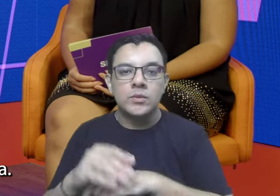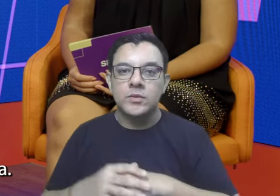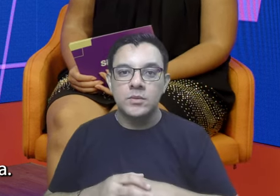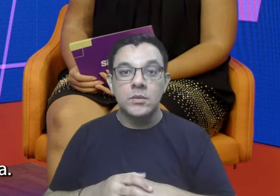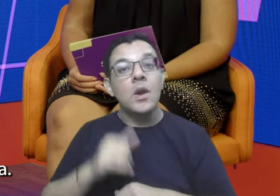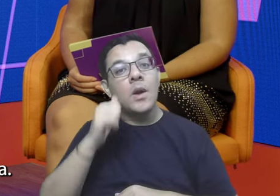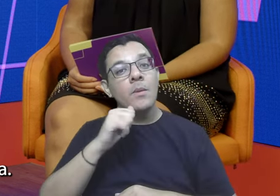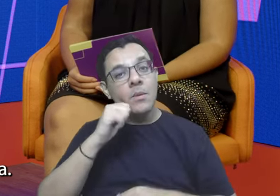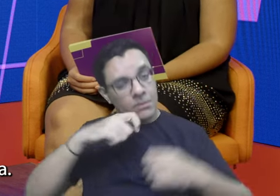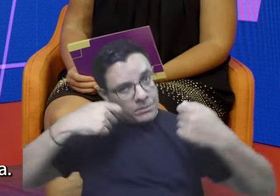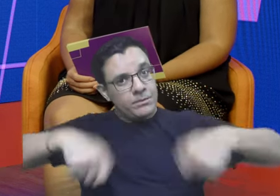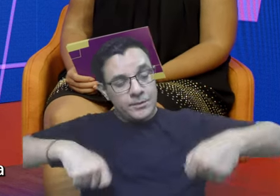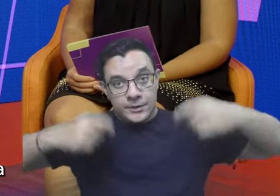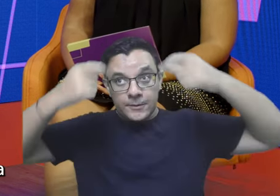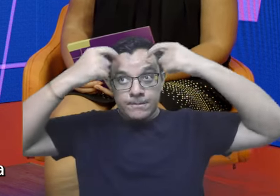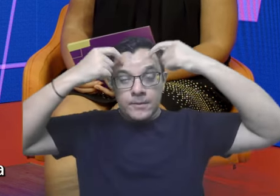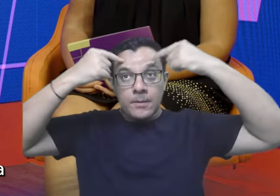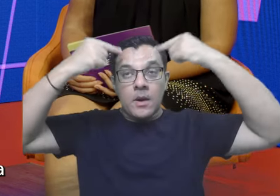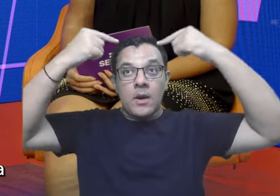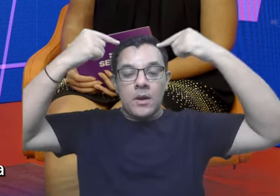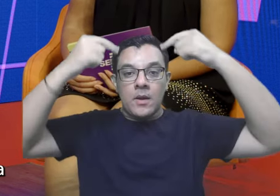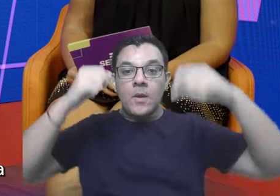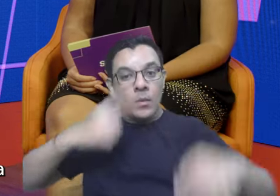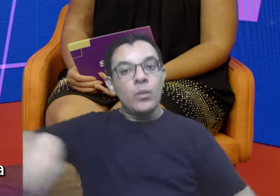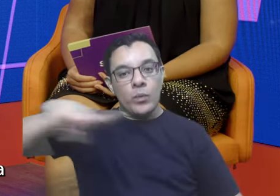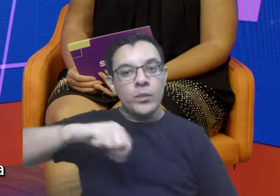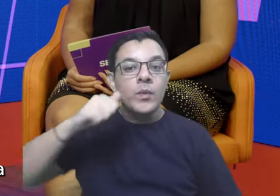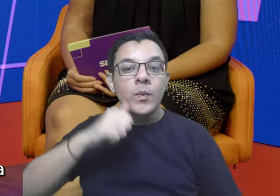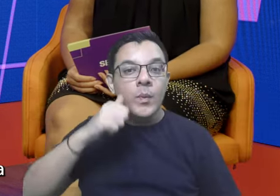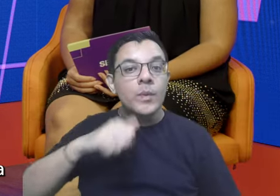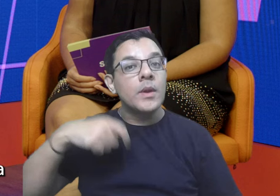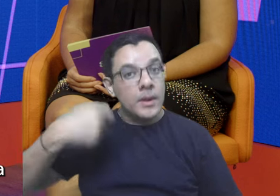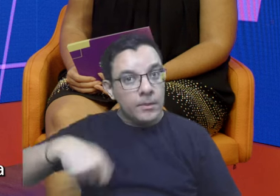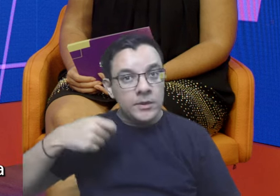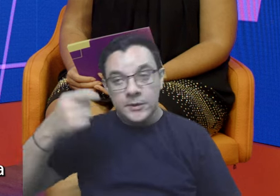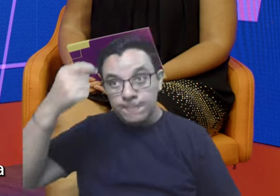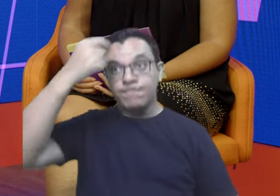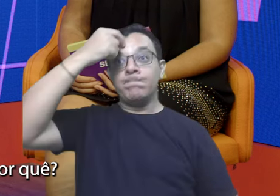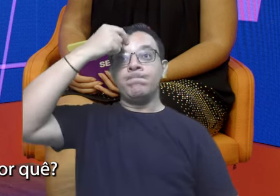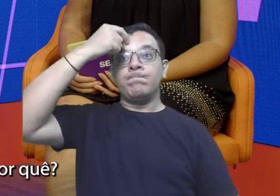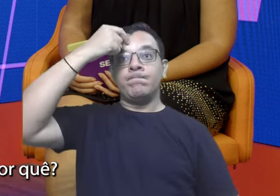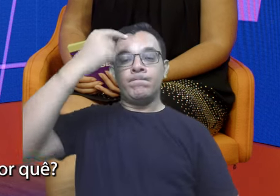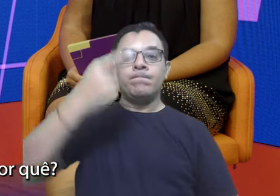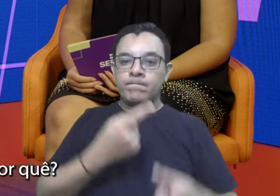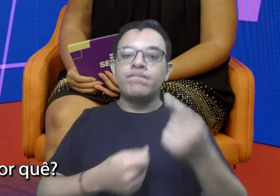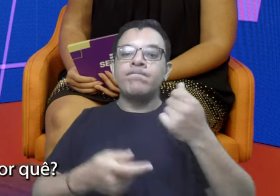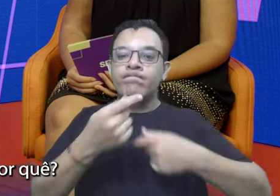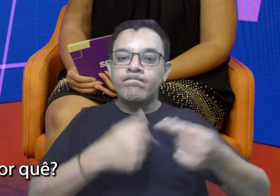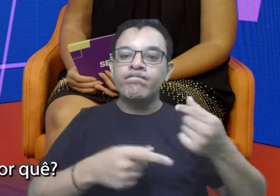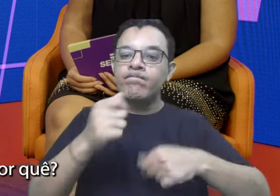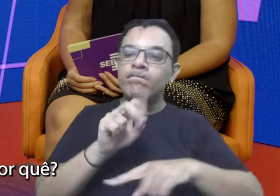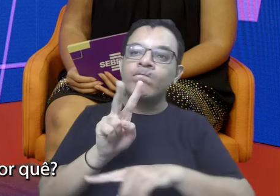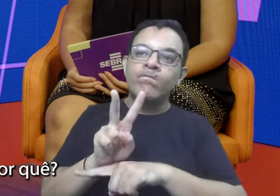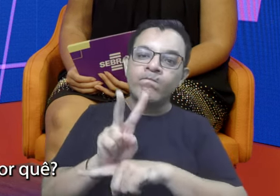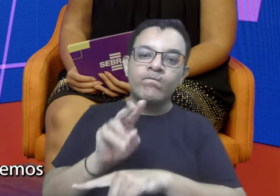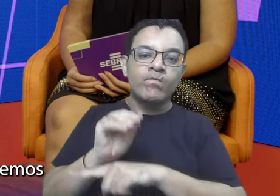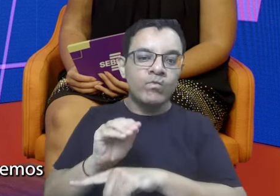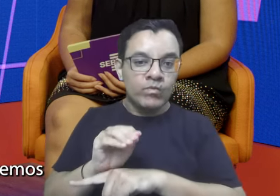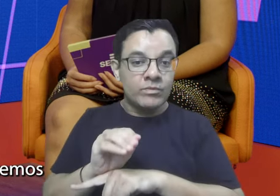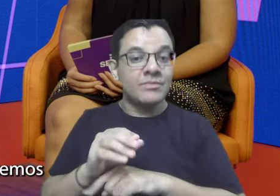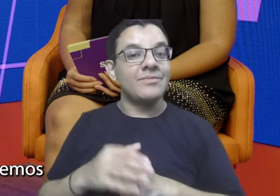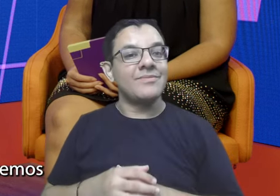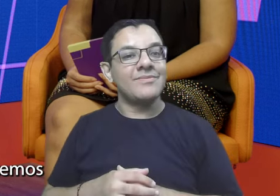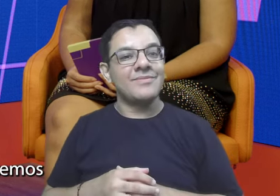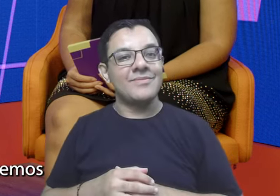que ter consciência primeiro nós mulheres temos que ter consciência sobre a economia do cuidado por quê